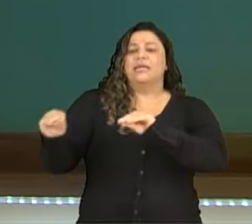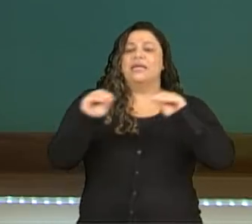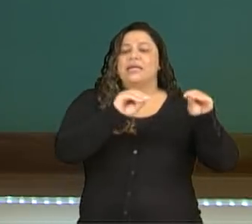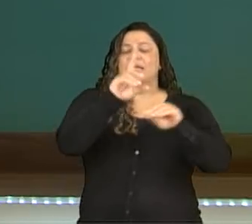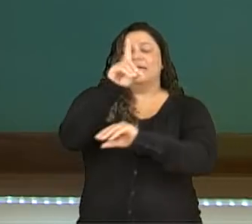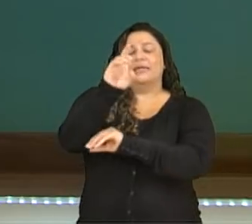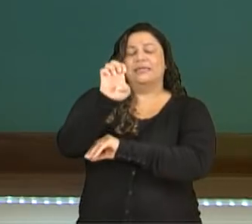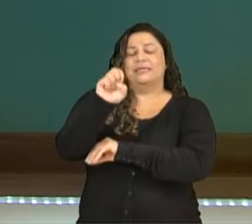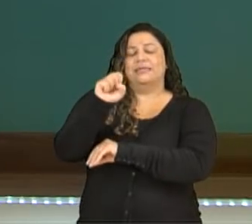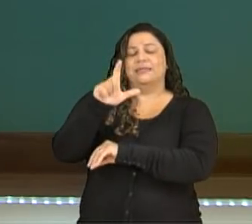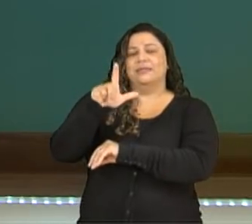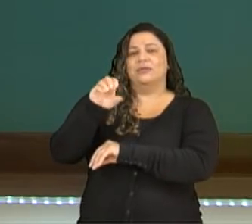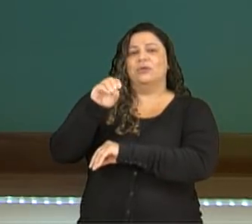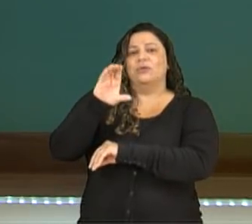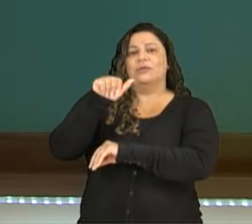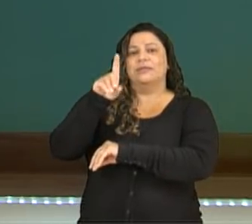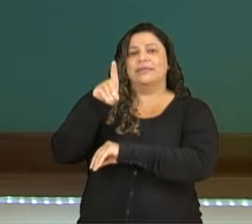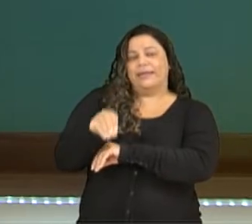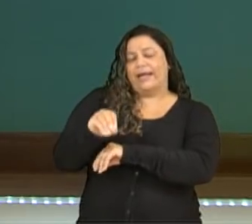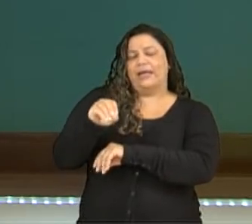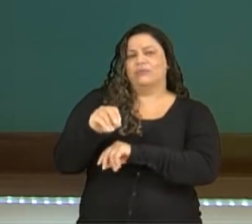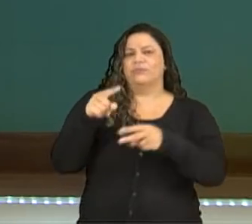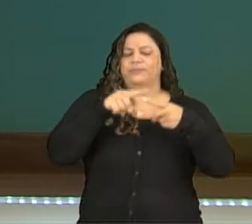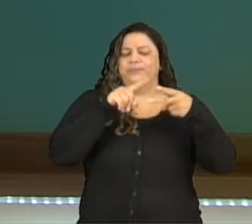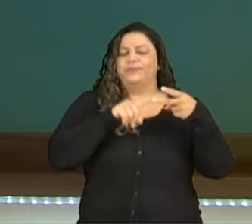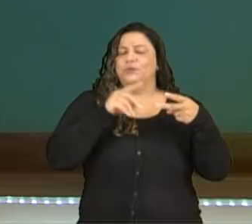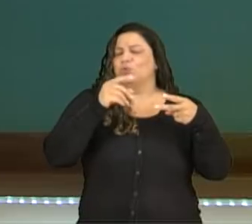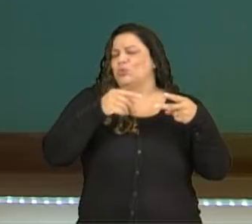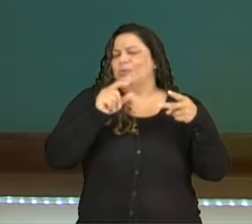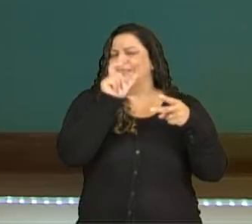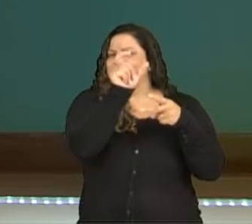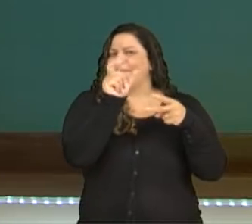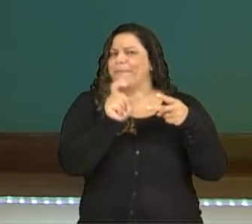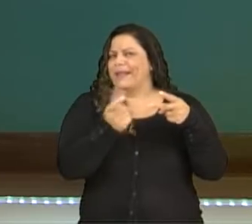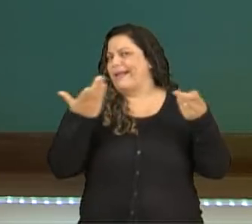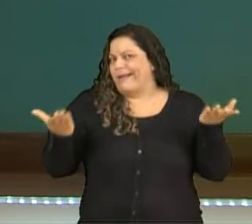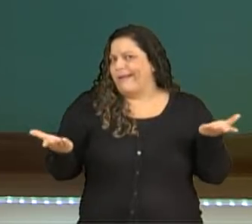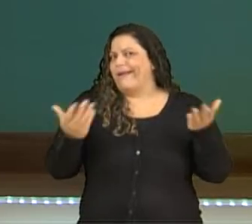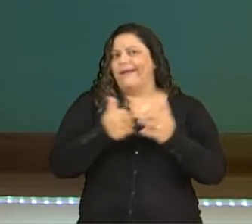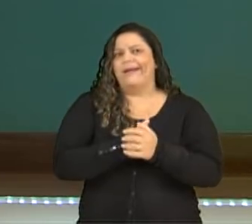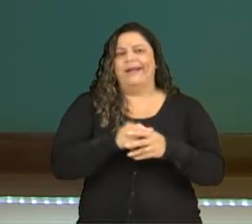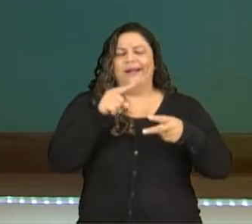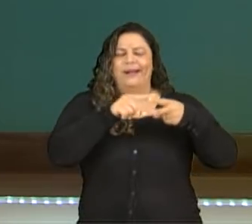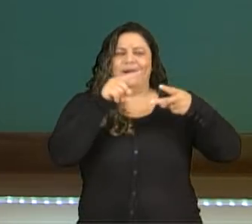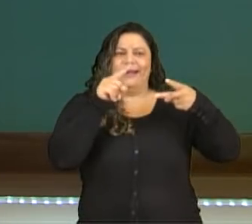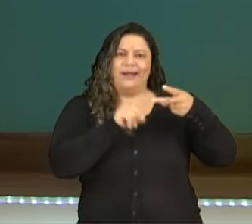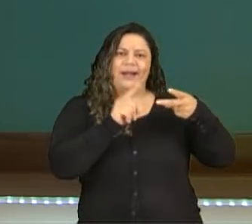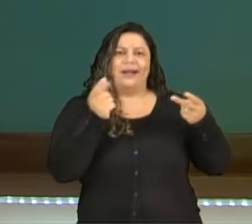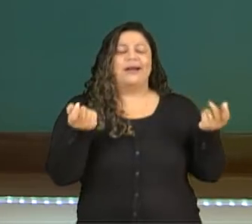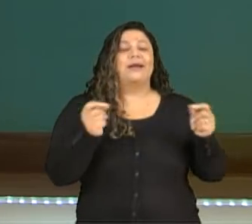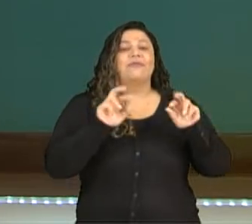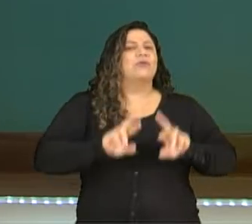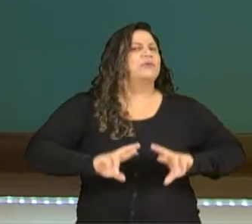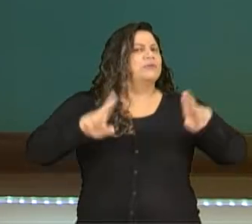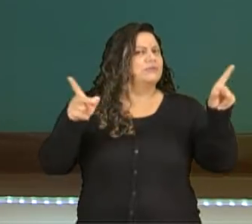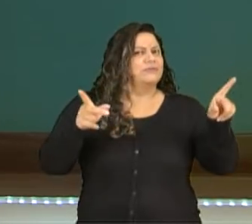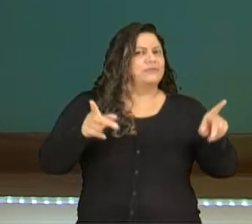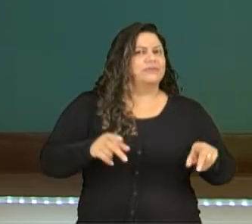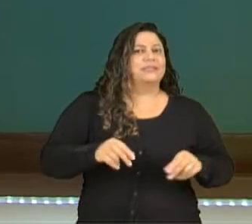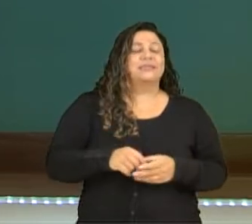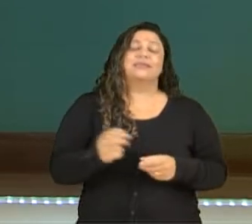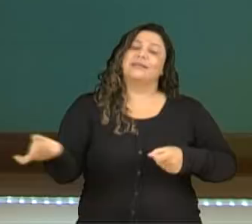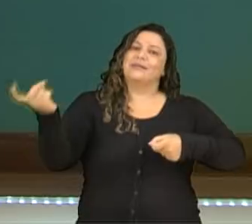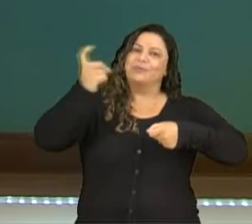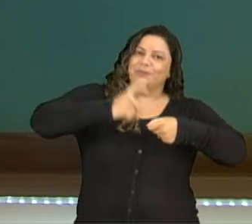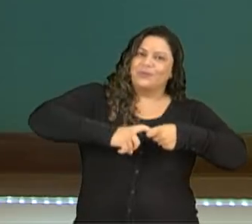Então, vocês vão escrever o que vocês entendem, qual a diferença entre refugiado e deslocado. E eu